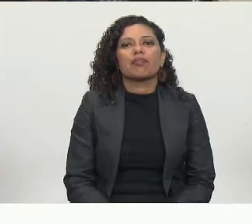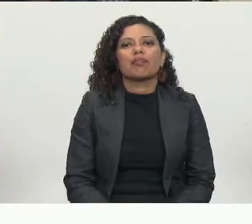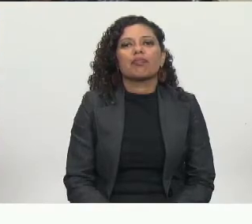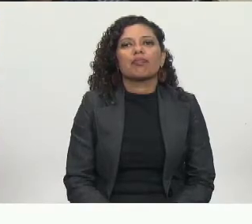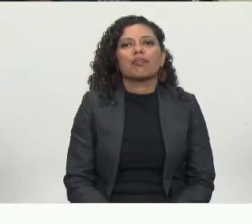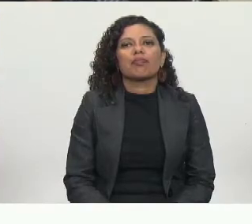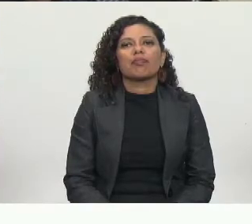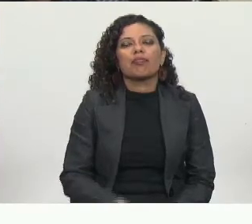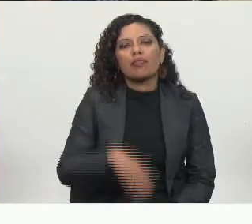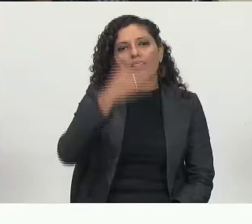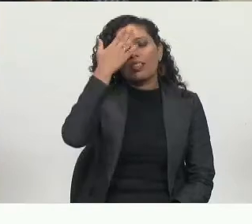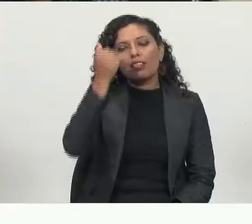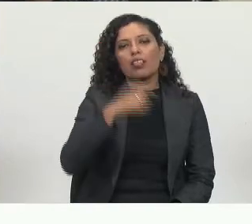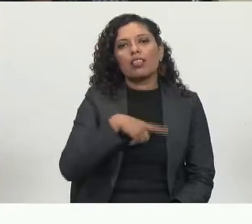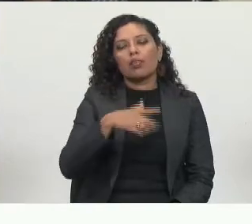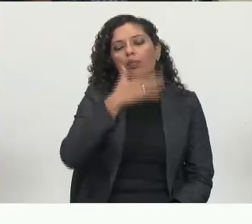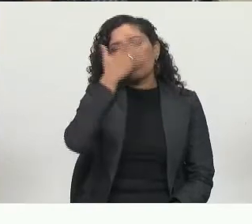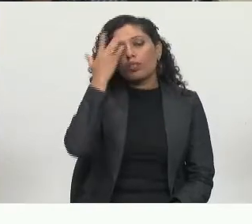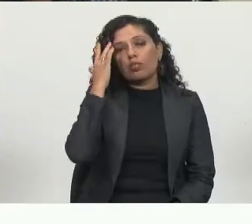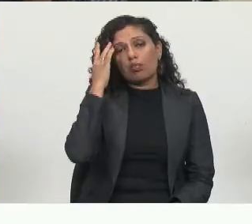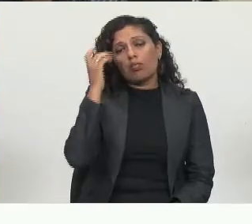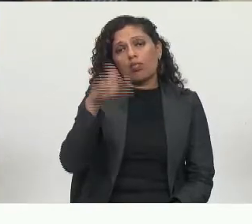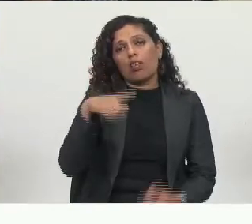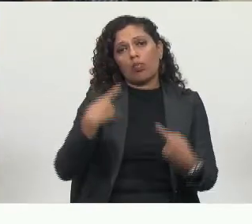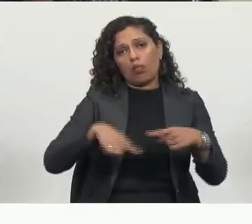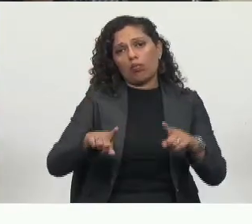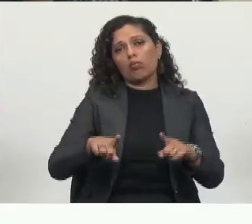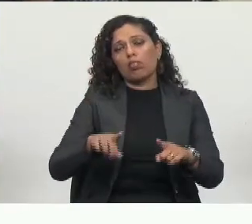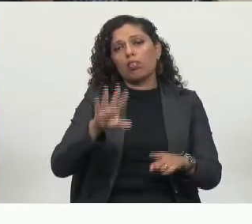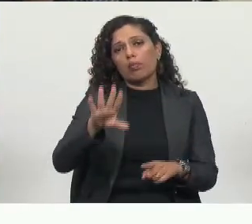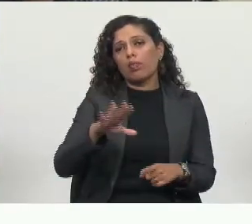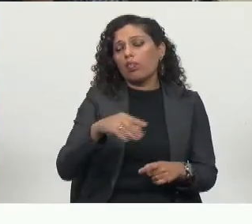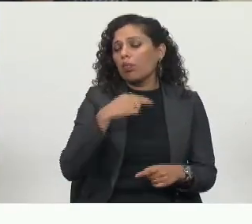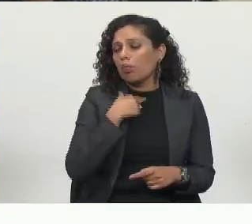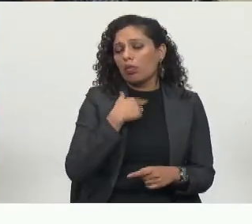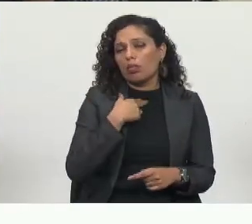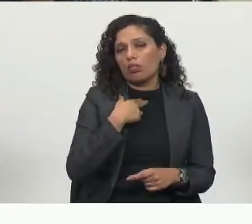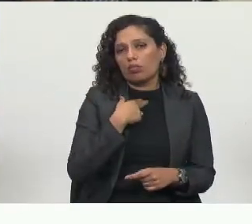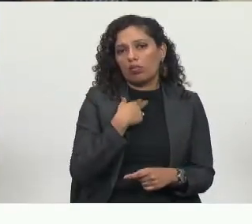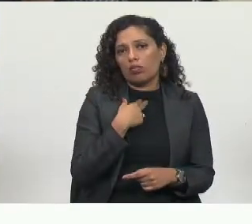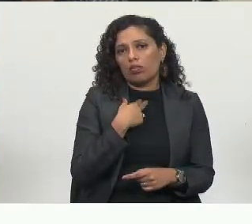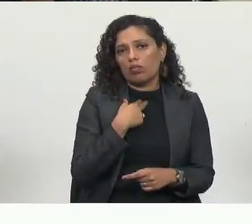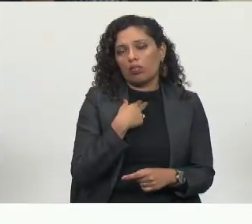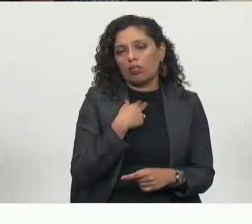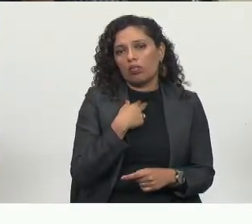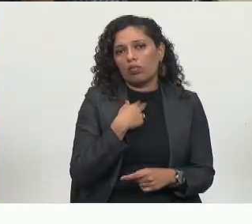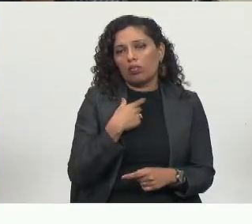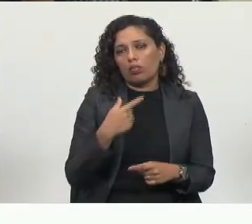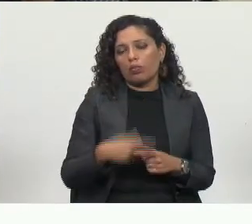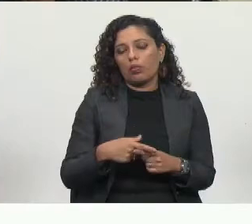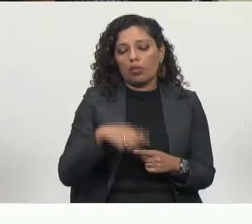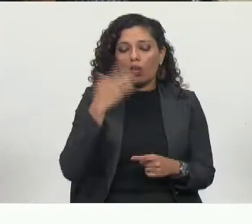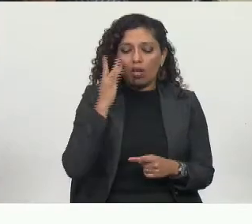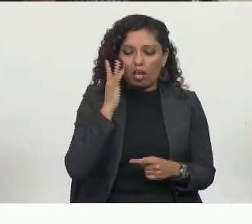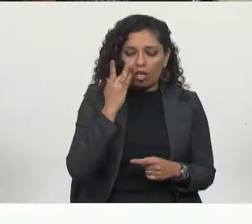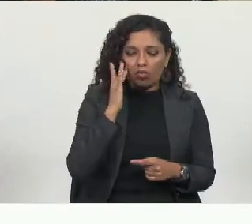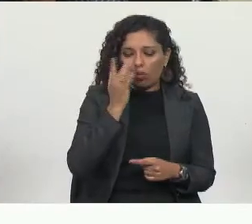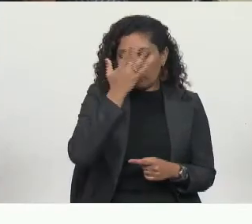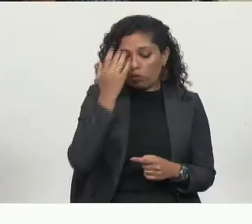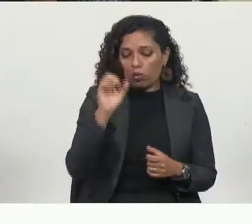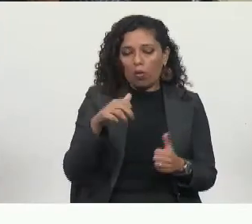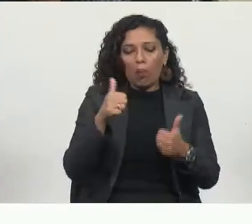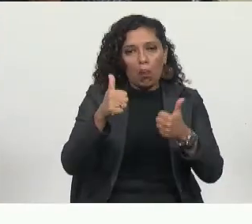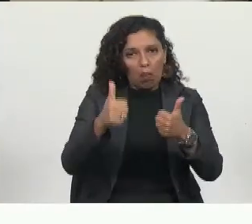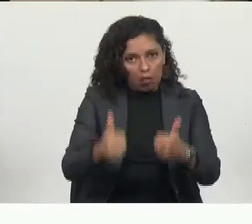Bem. E eu sei que algumas pessoas são contra isso, mas na verdade não deveriam. Eu acho sim que a pessoa que é do bem,